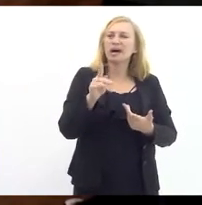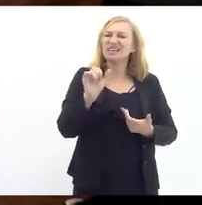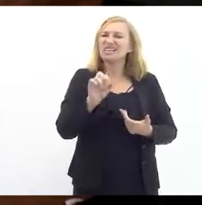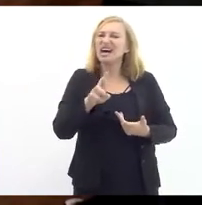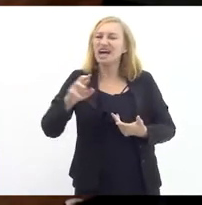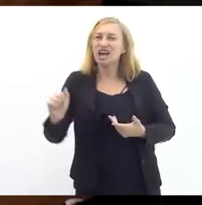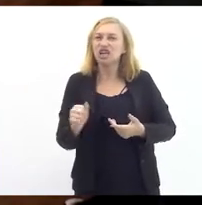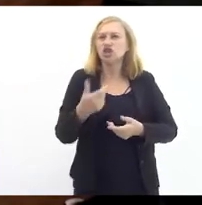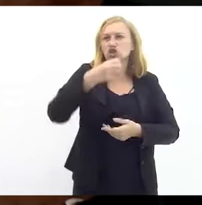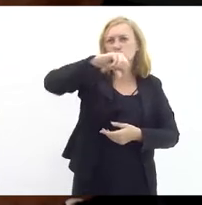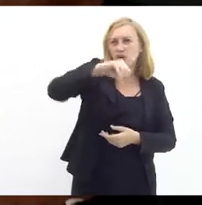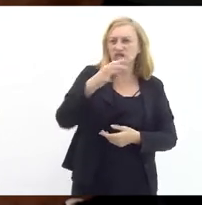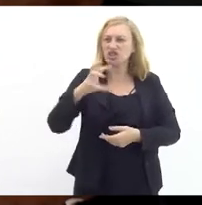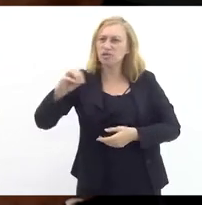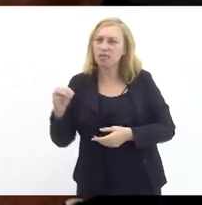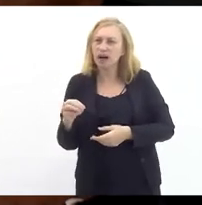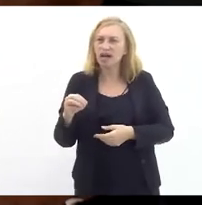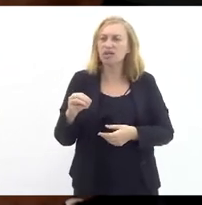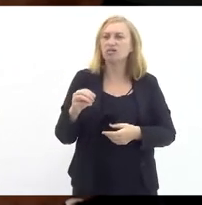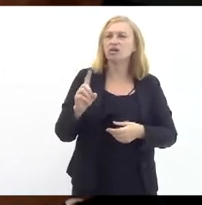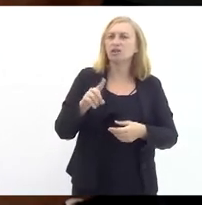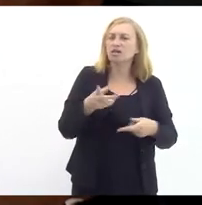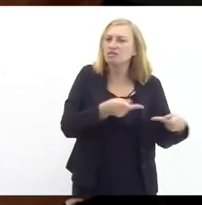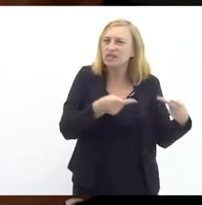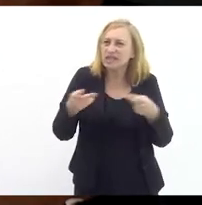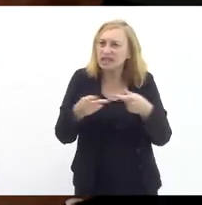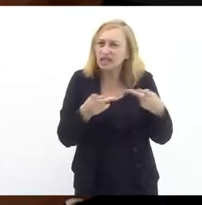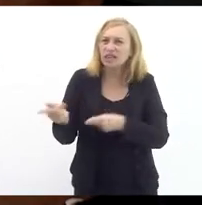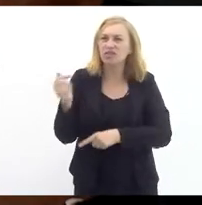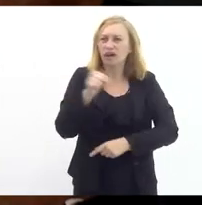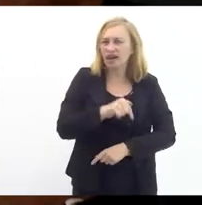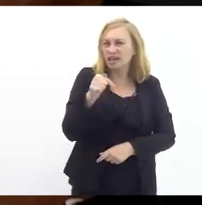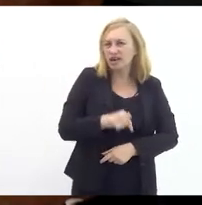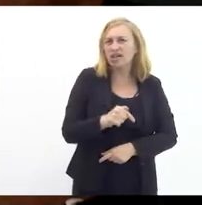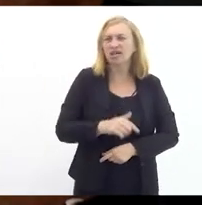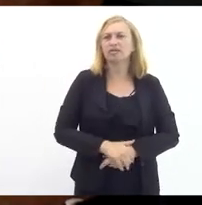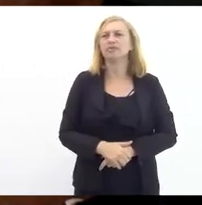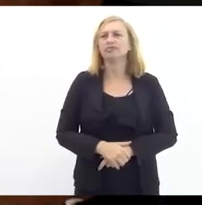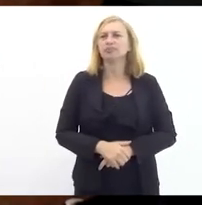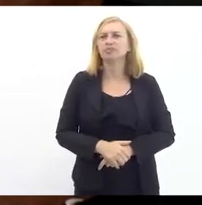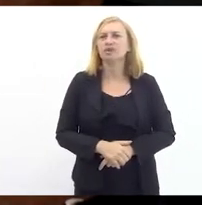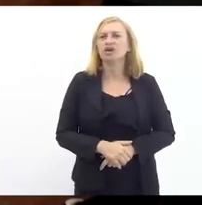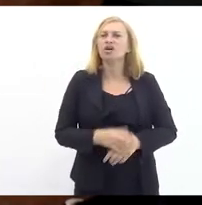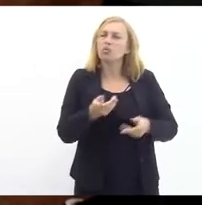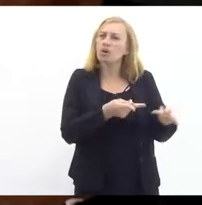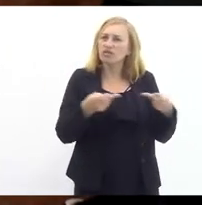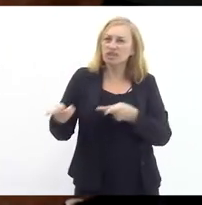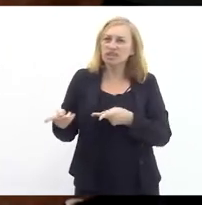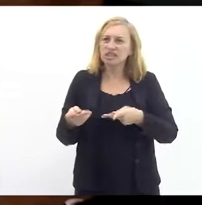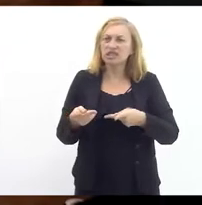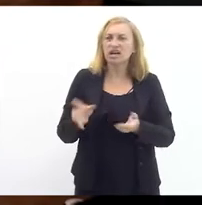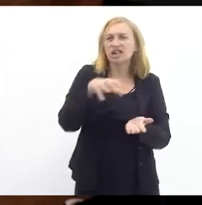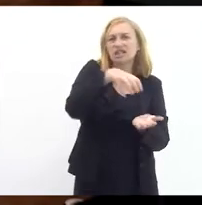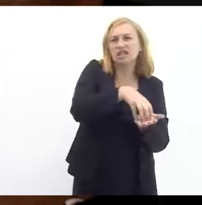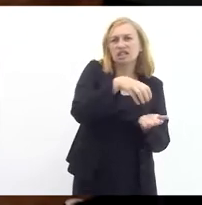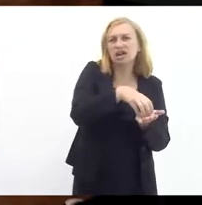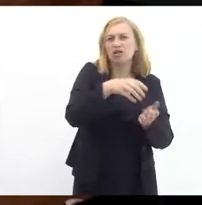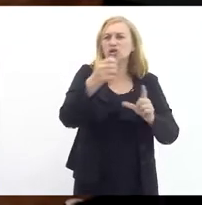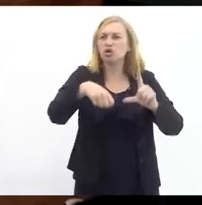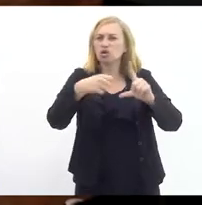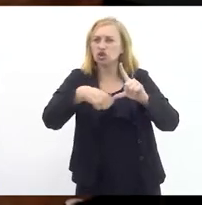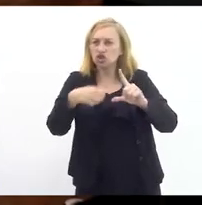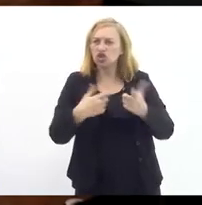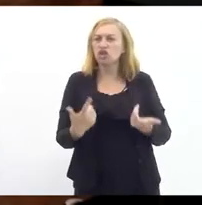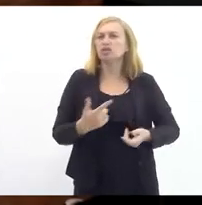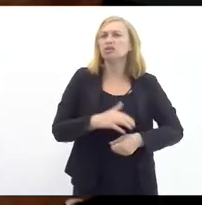9 de maio, o Banco Mundial estará visitando aqui para fazer uma visita à central logística,